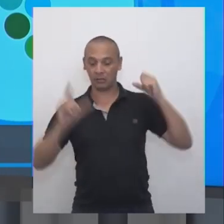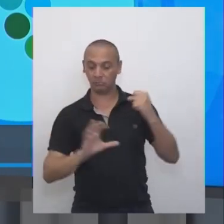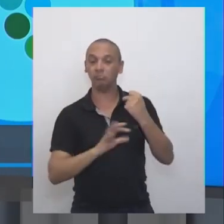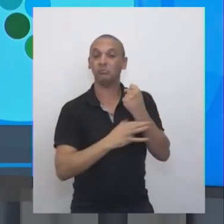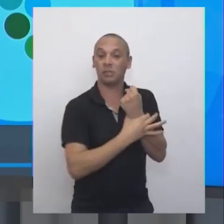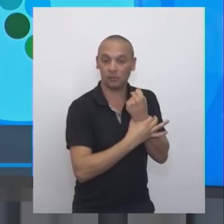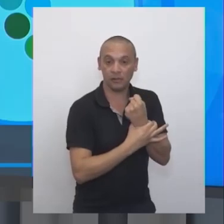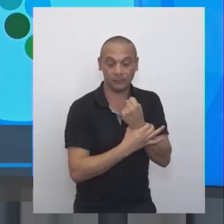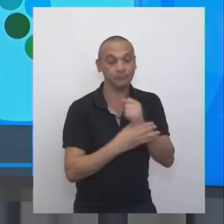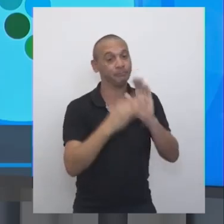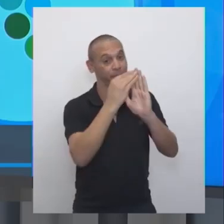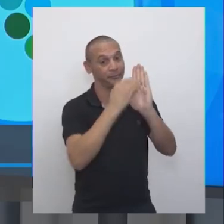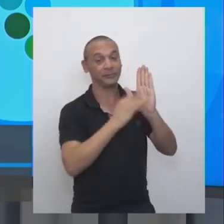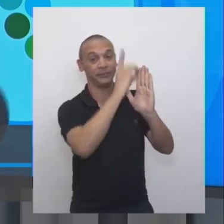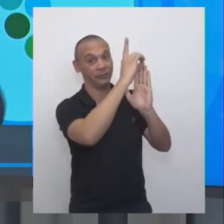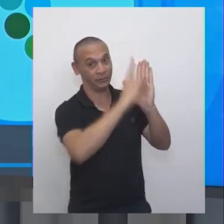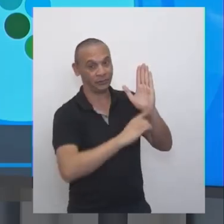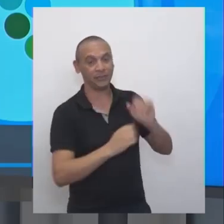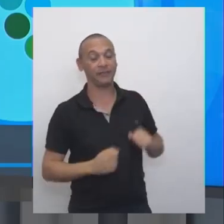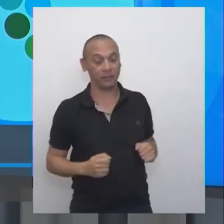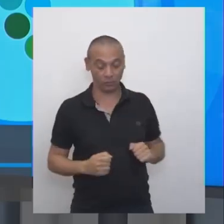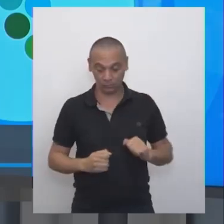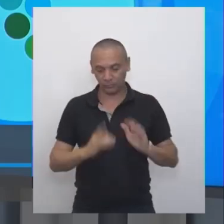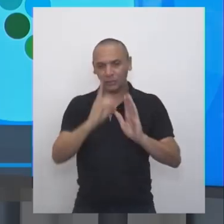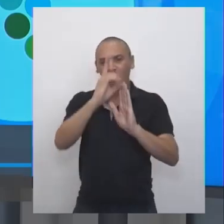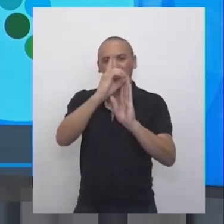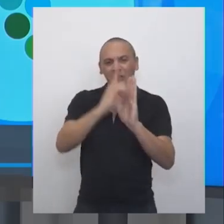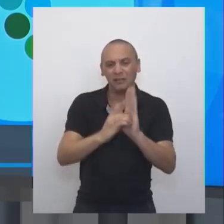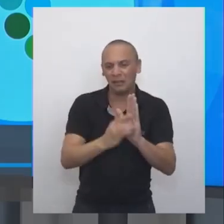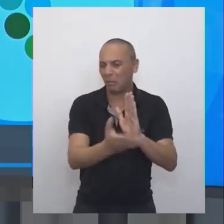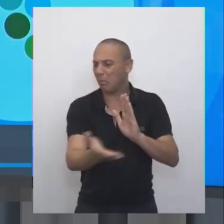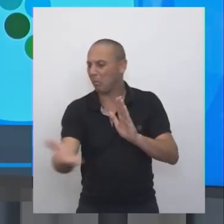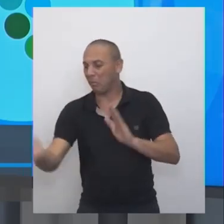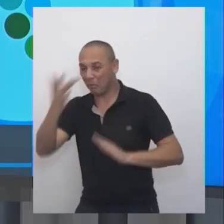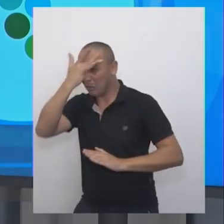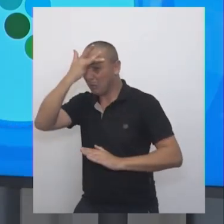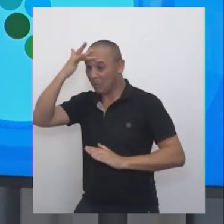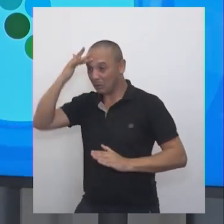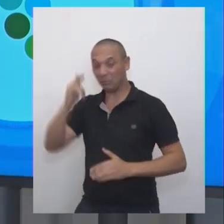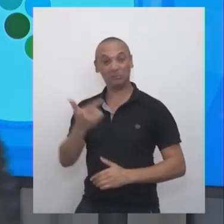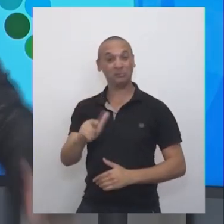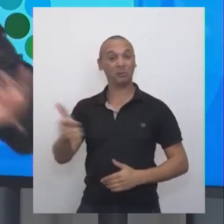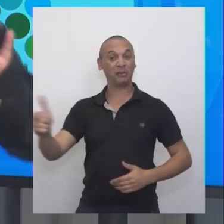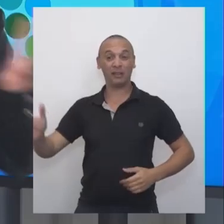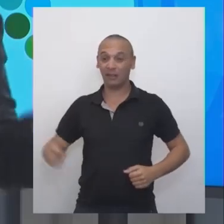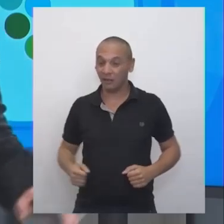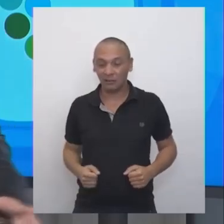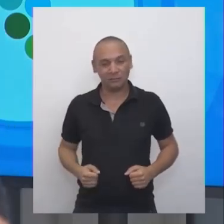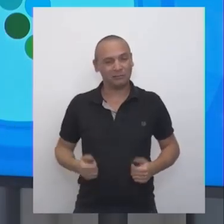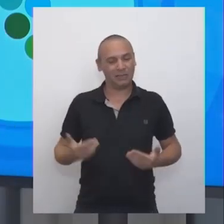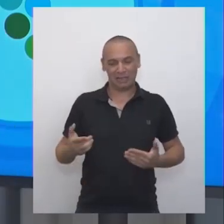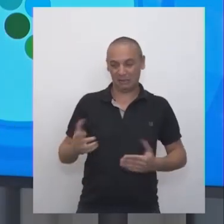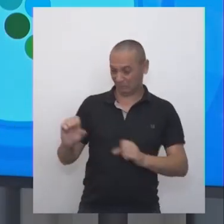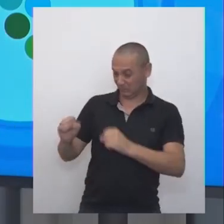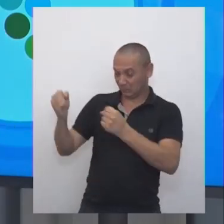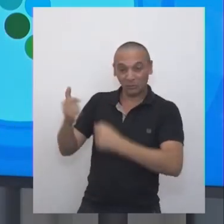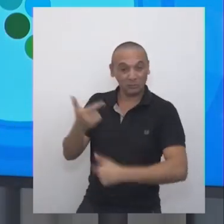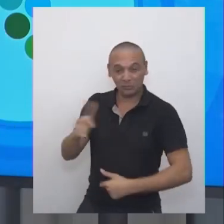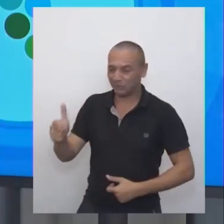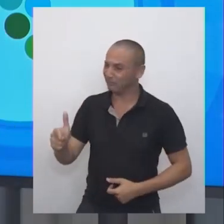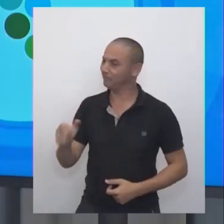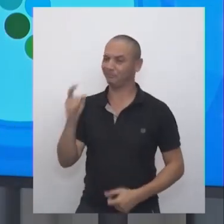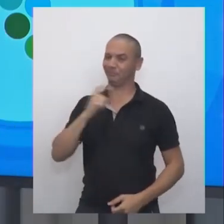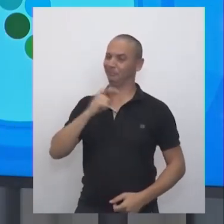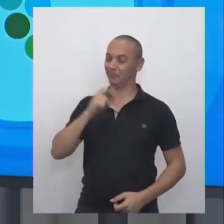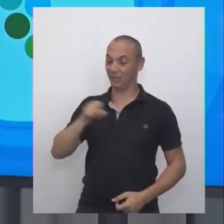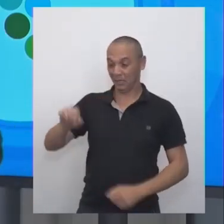e educação estão pautados. Direitos esses que para milhares de seus Joãos foram negados. E não pense que é porque eles não são esforçados. Seu